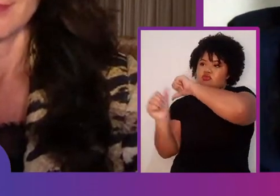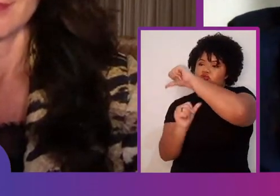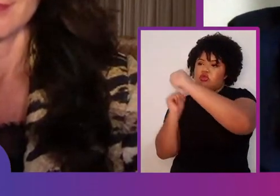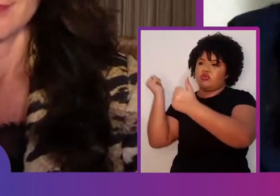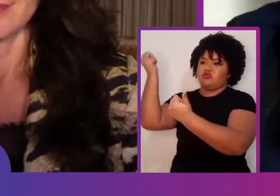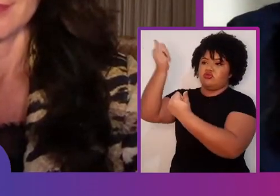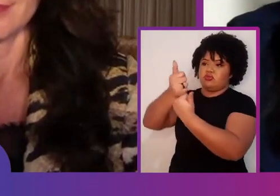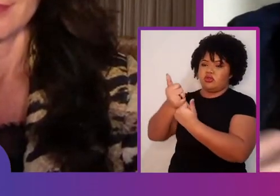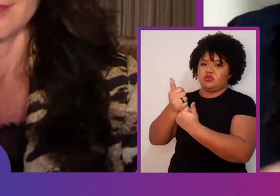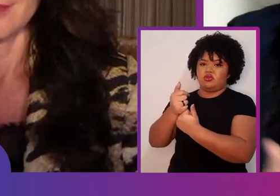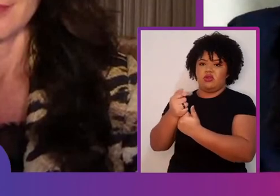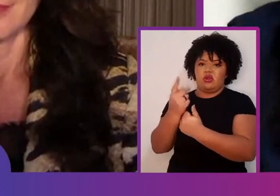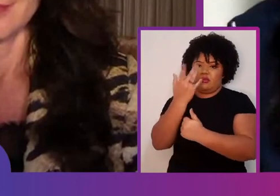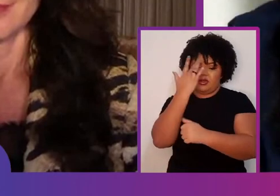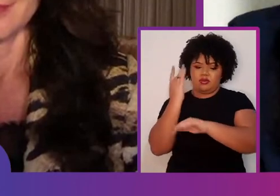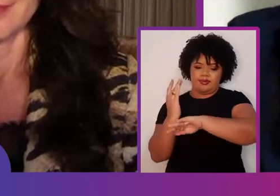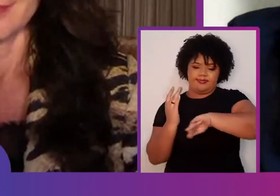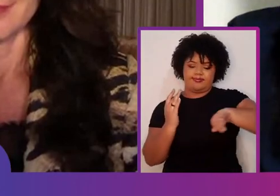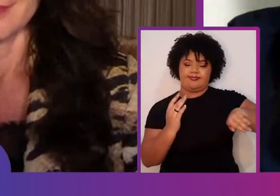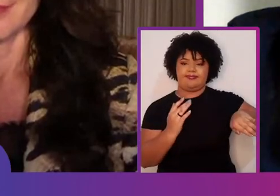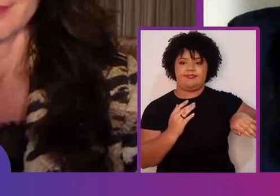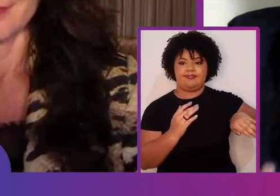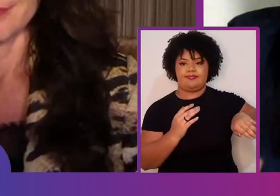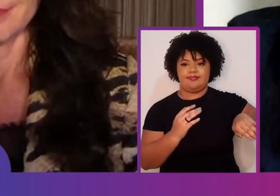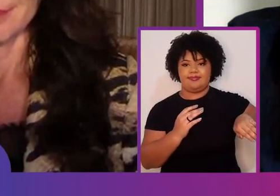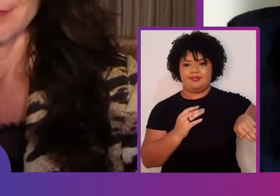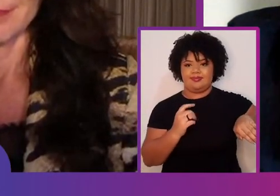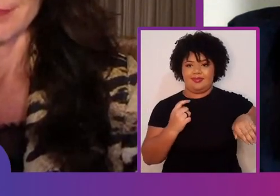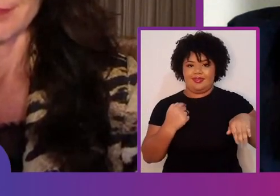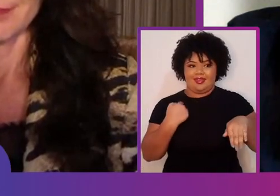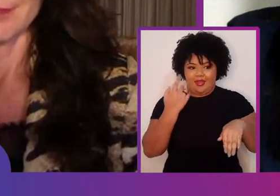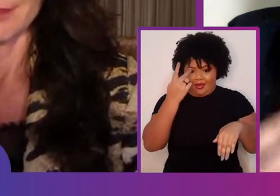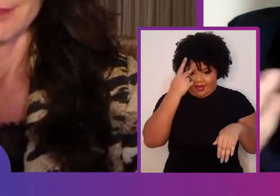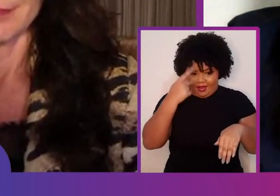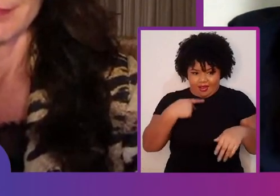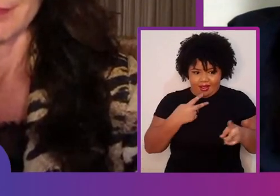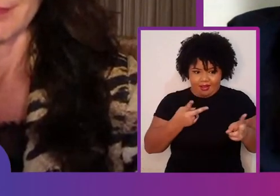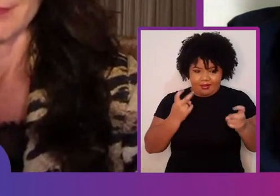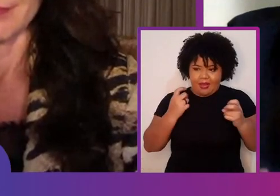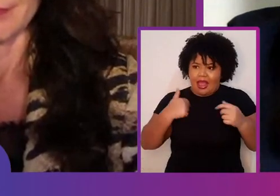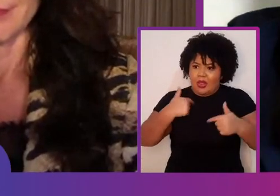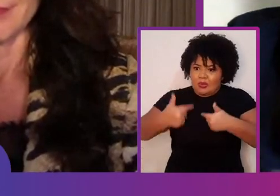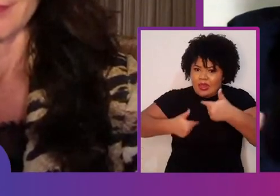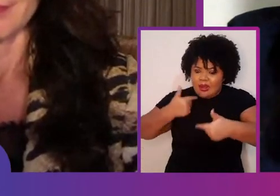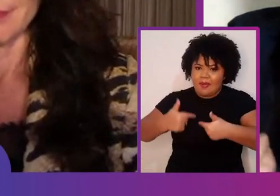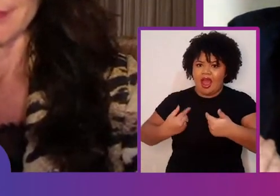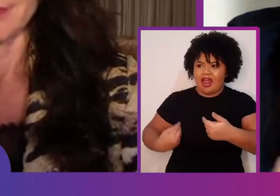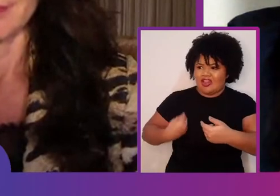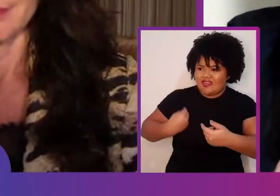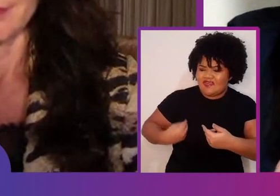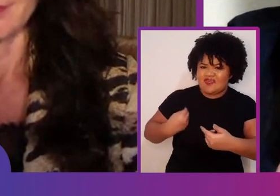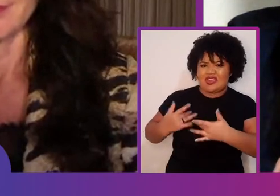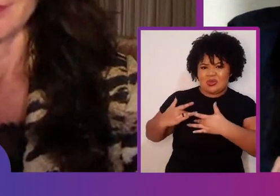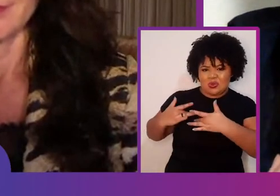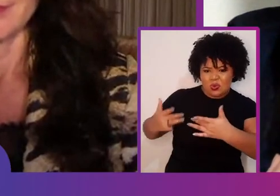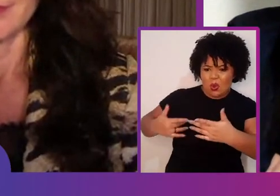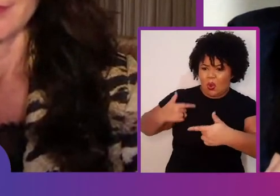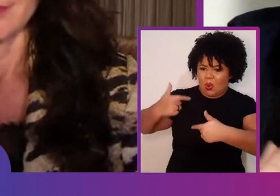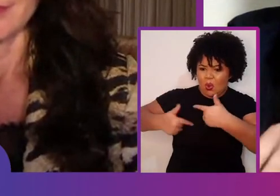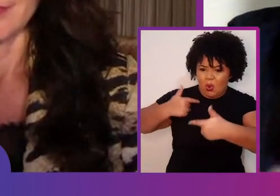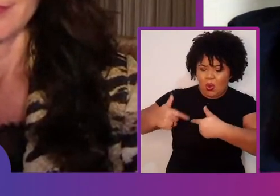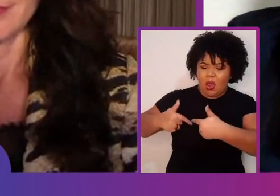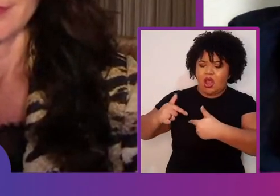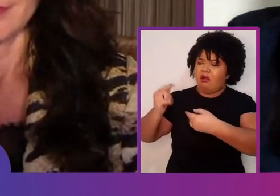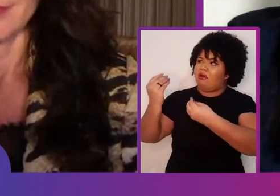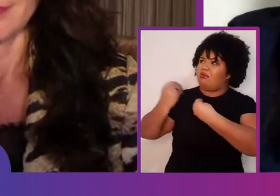tiro na cabeça, né? Porque você entregou tudo que você tinha para uma estrutura, para uma vivência e não recebeu nenhum reconhecimento em